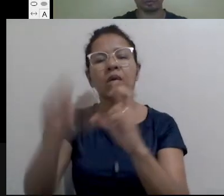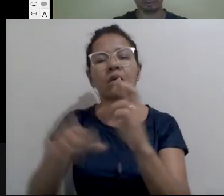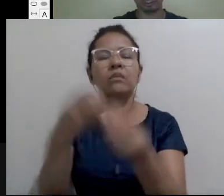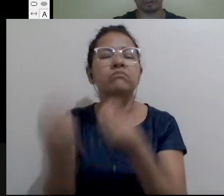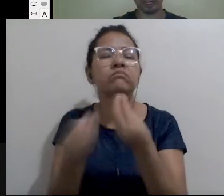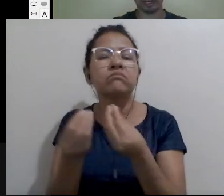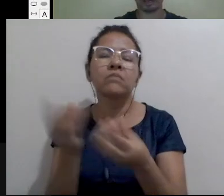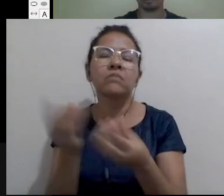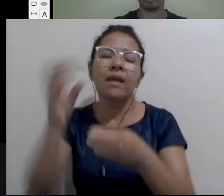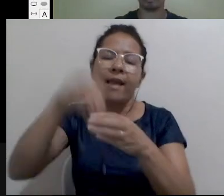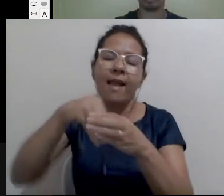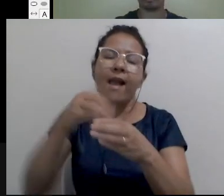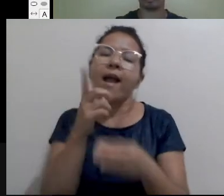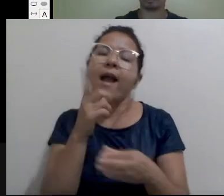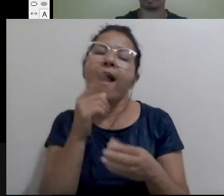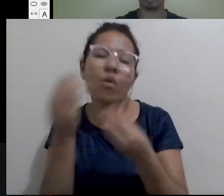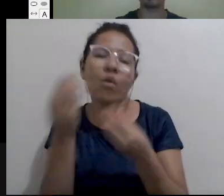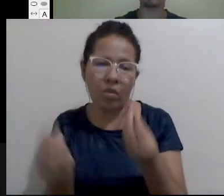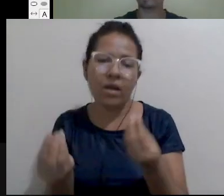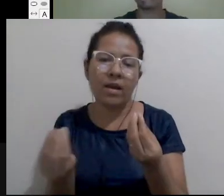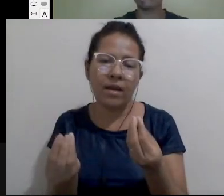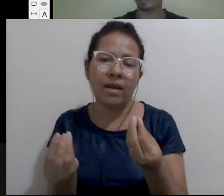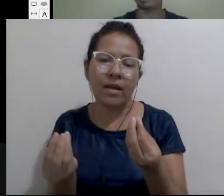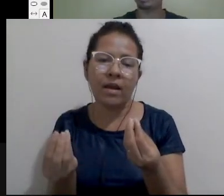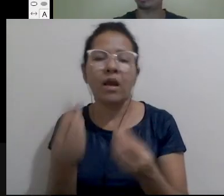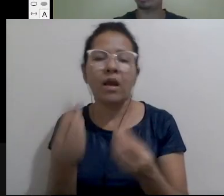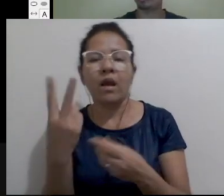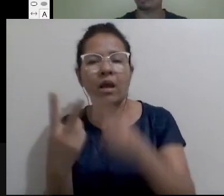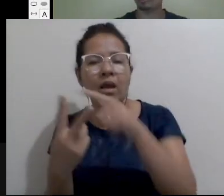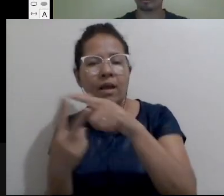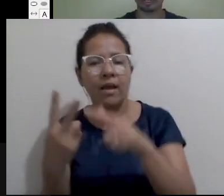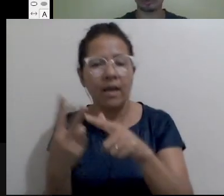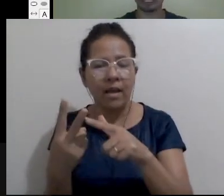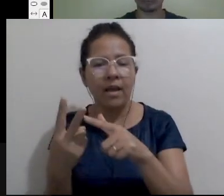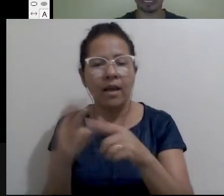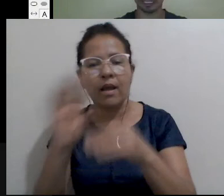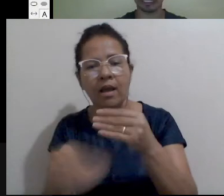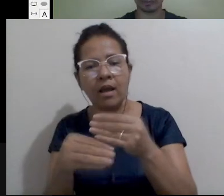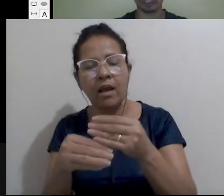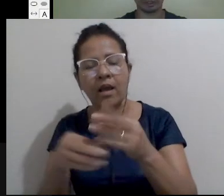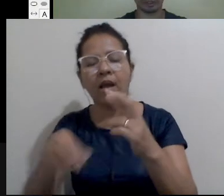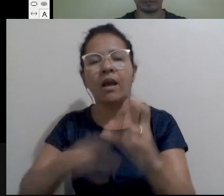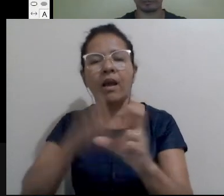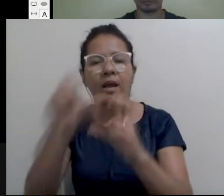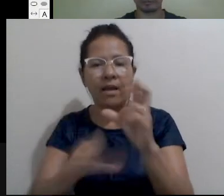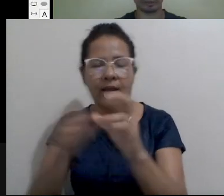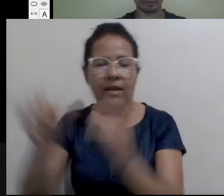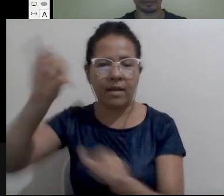Vamos adicionar água, ok? A esses dois compostos aí, numa determinada reação química.